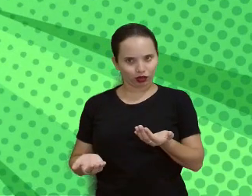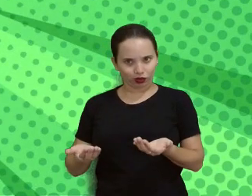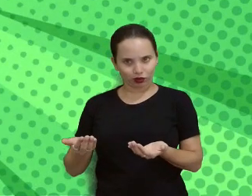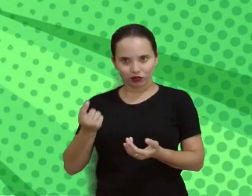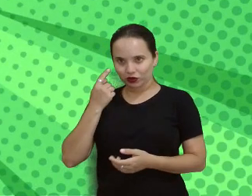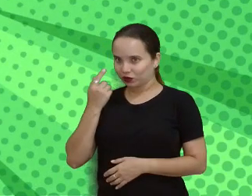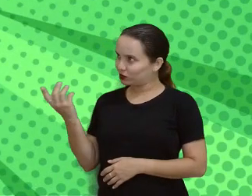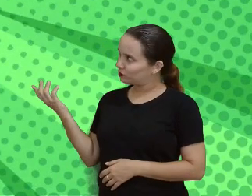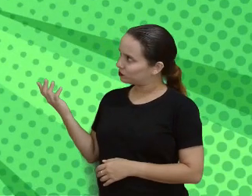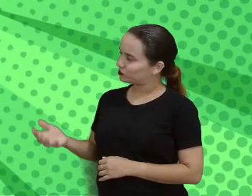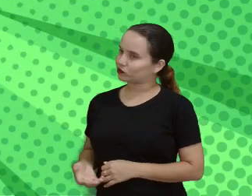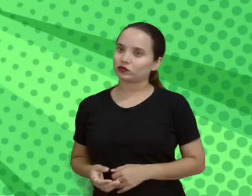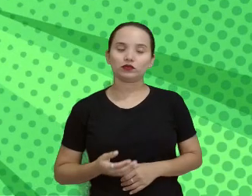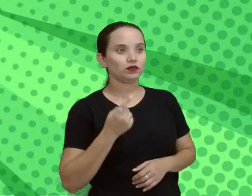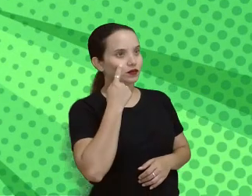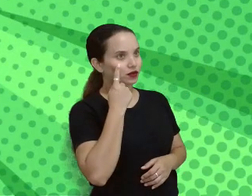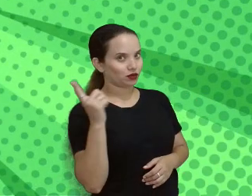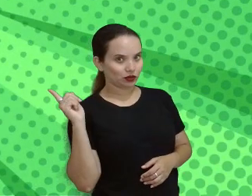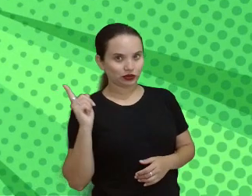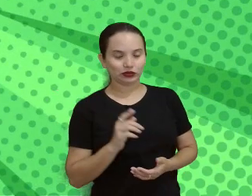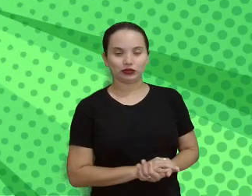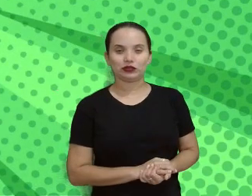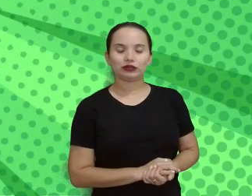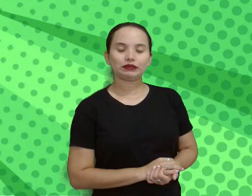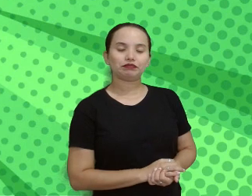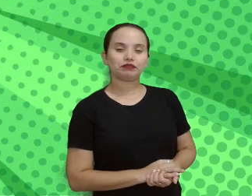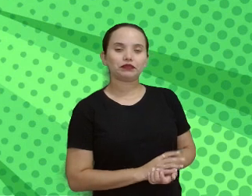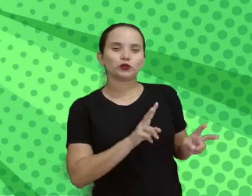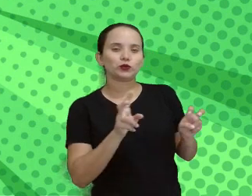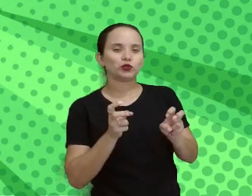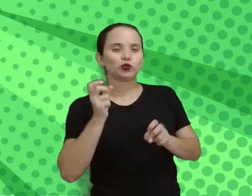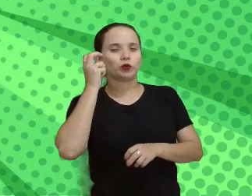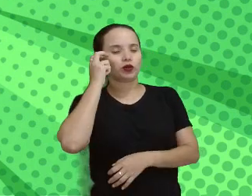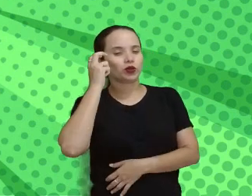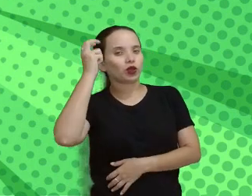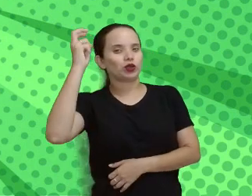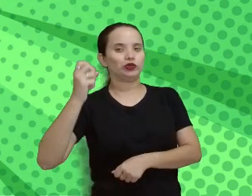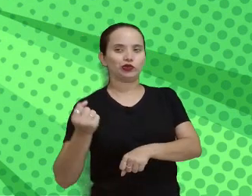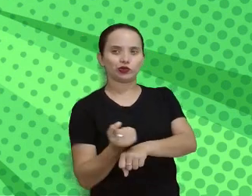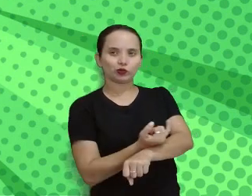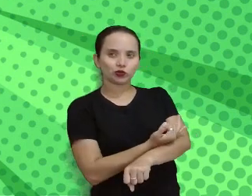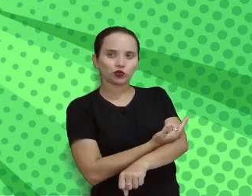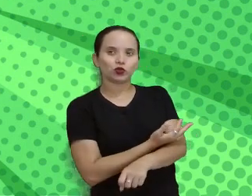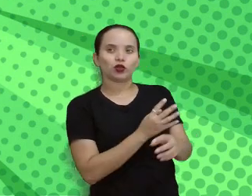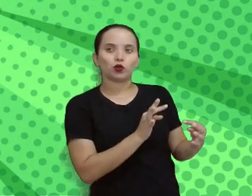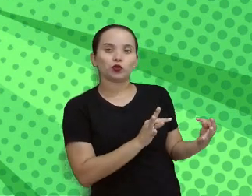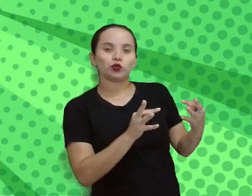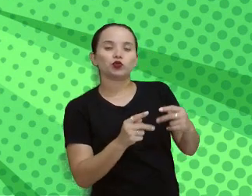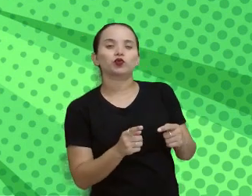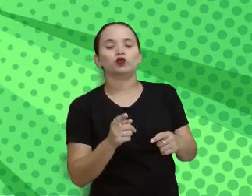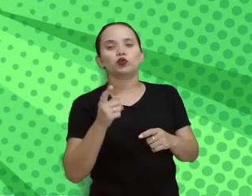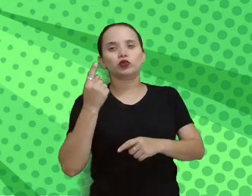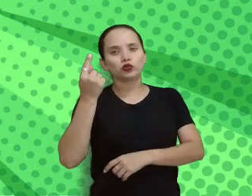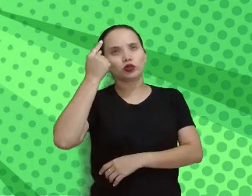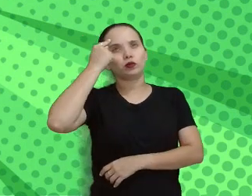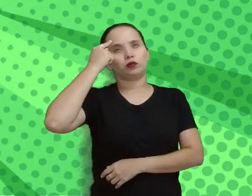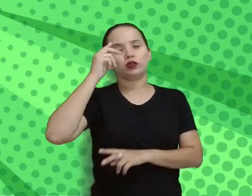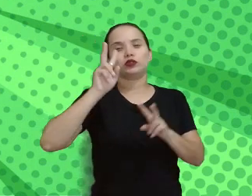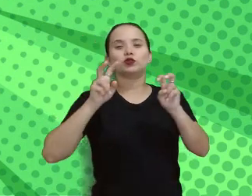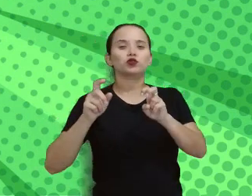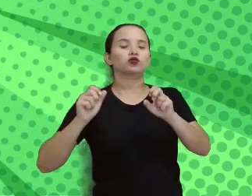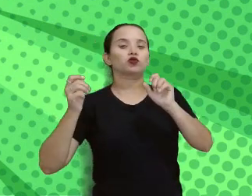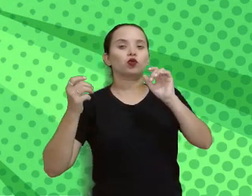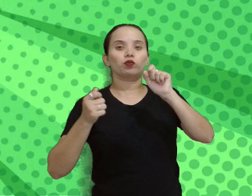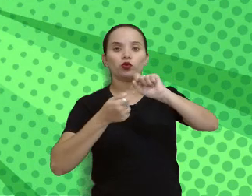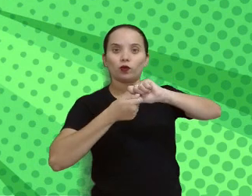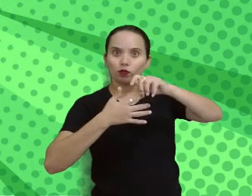Olha aí, um exemplo, né? Falar de inteligência emocional, gente, tudo que a gente está trazendo é do que tem assim de mais moderno falando a